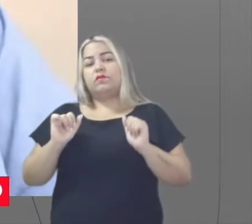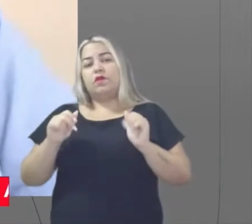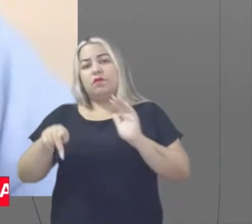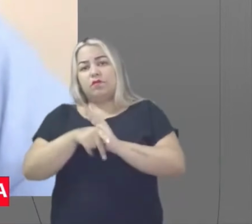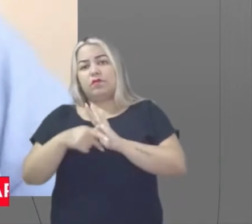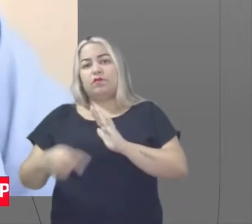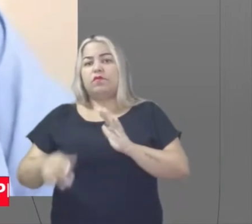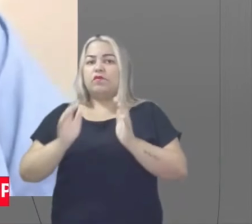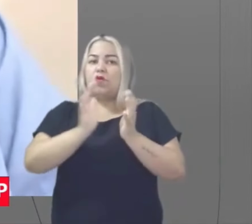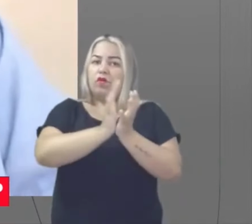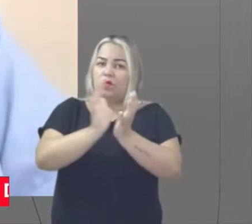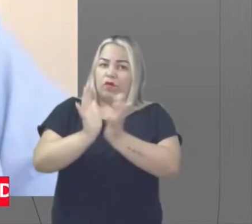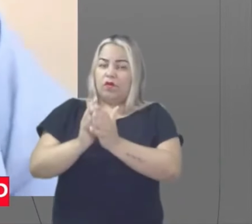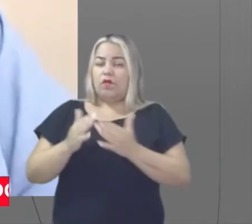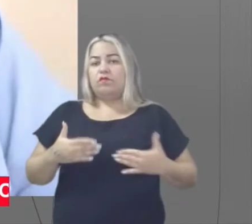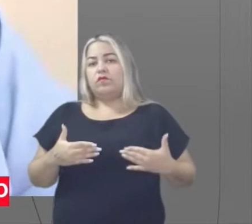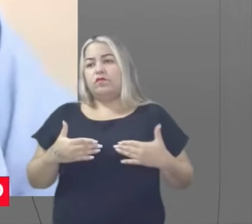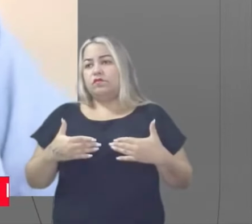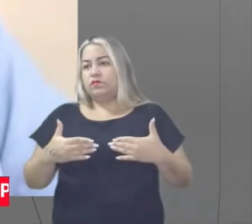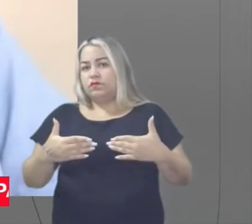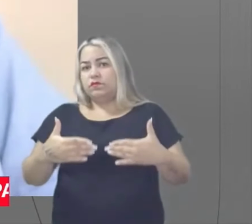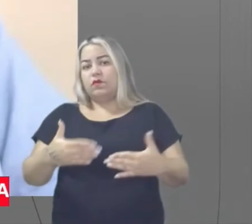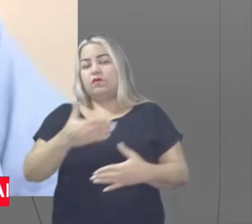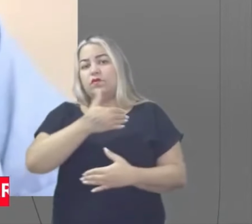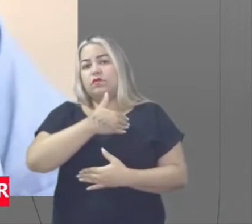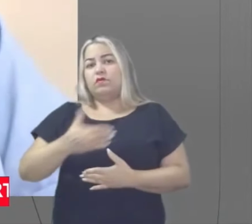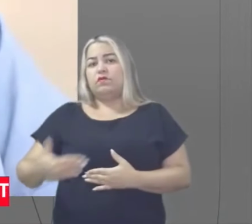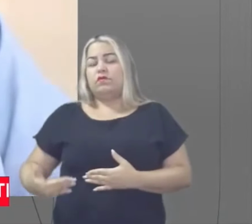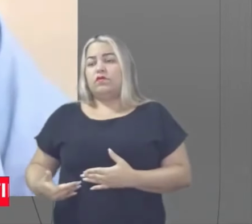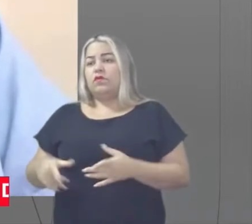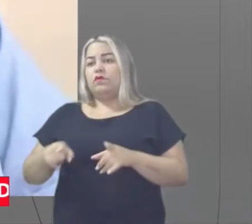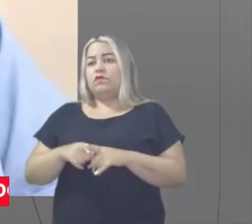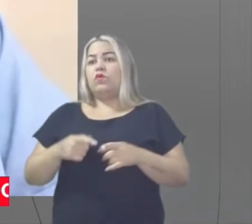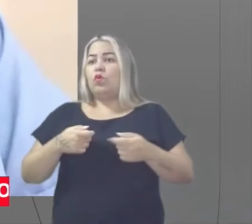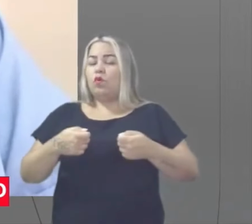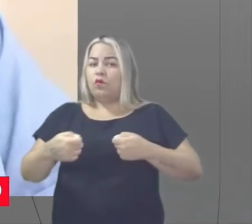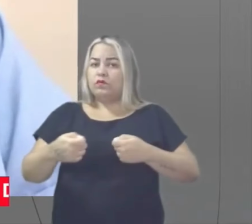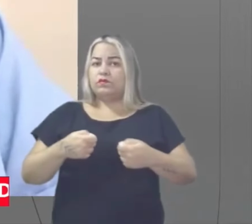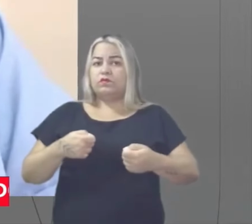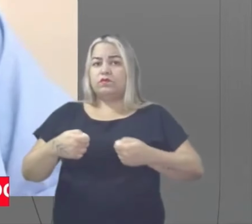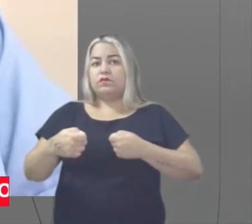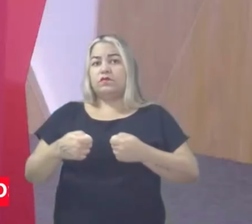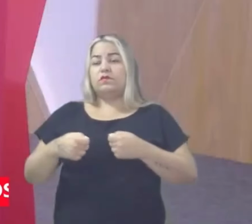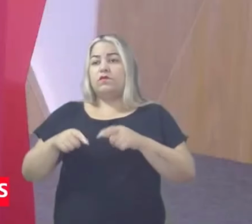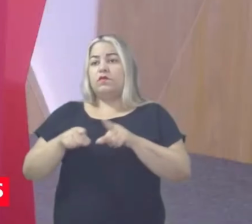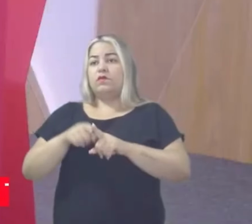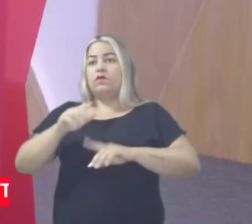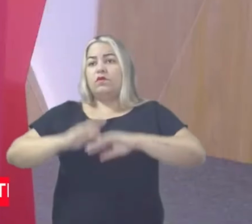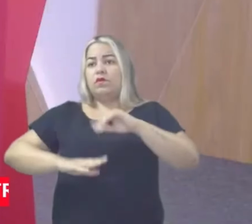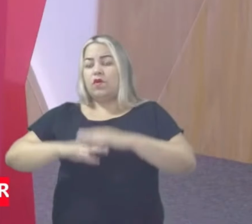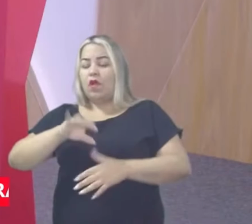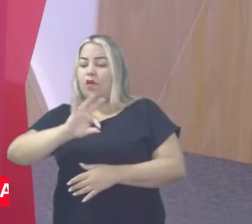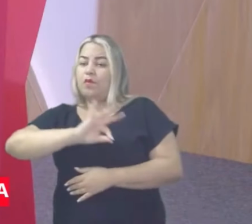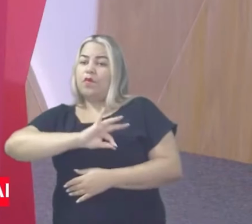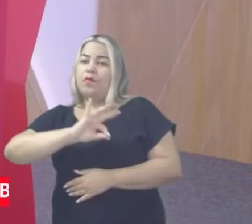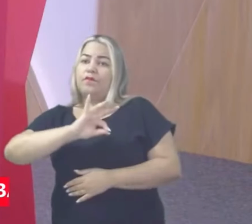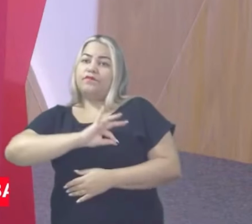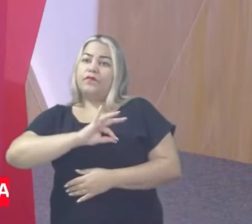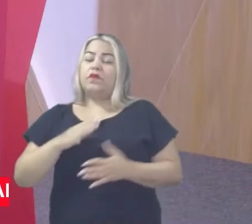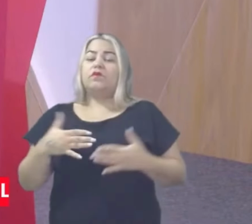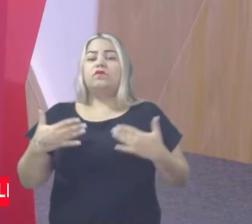própria corporação, o Ministério Público e outros órgãos de controle externo da atividade policial. Claudinho,